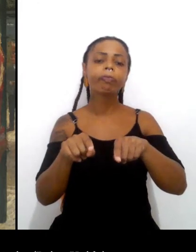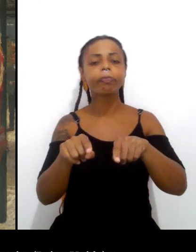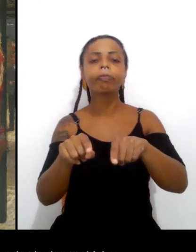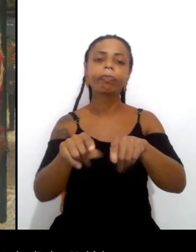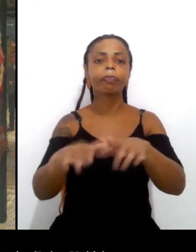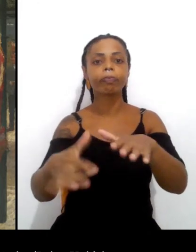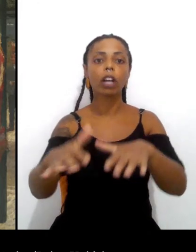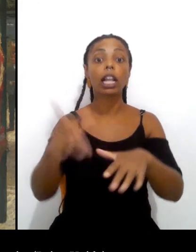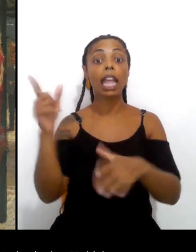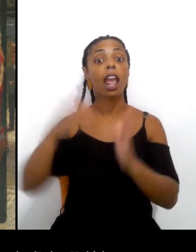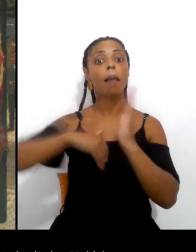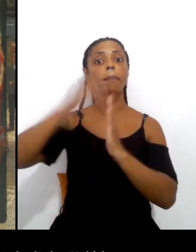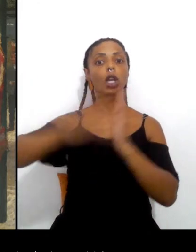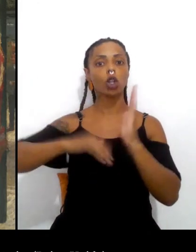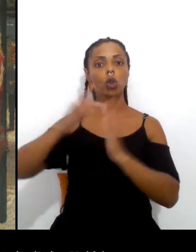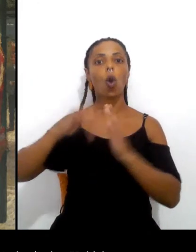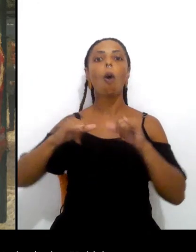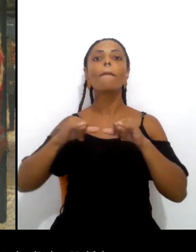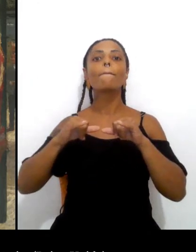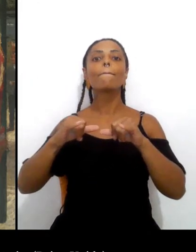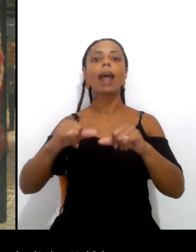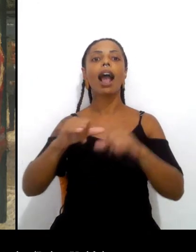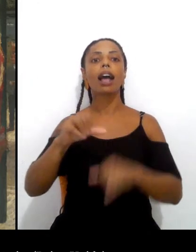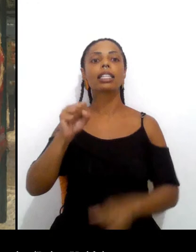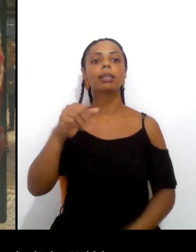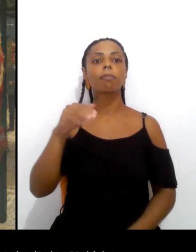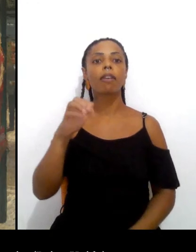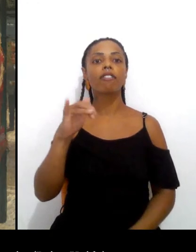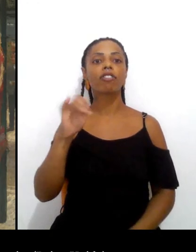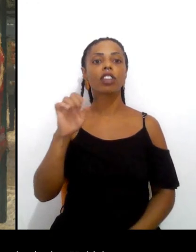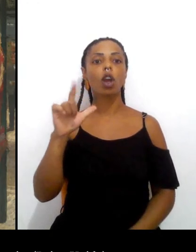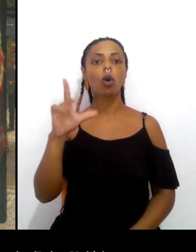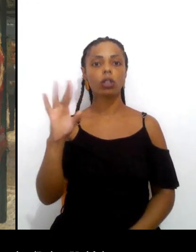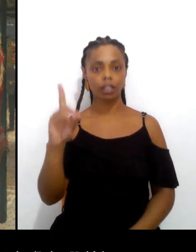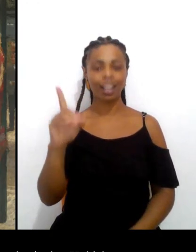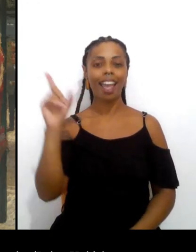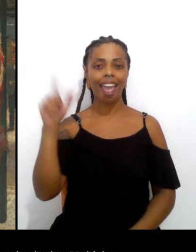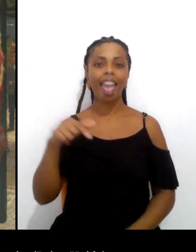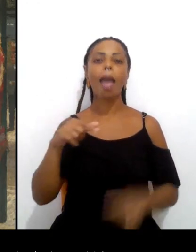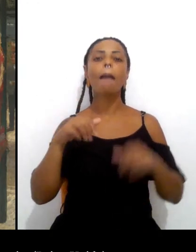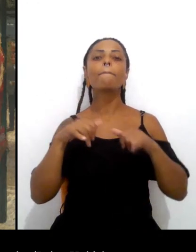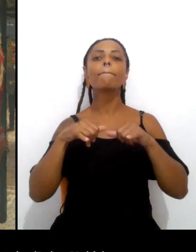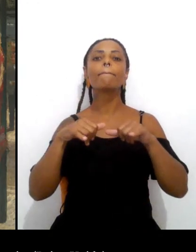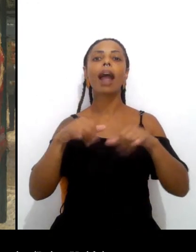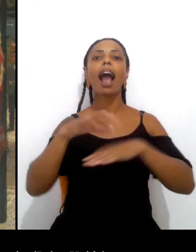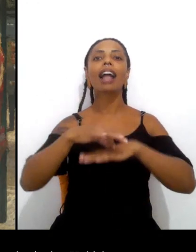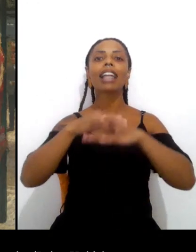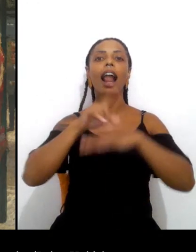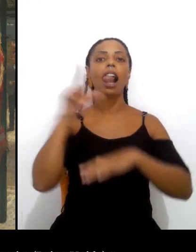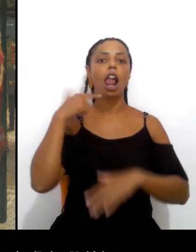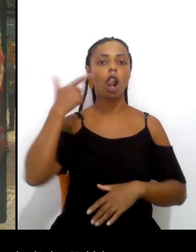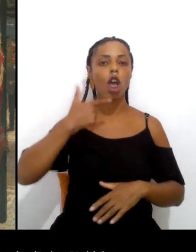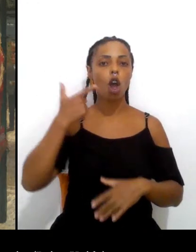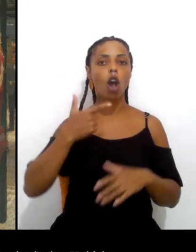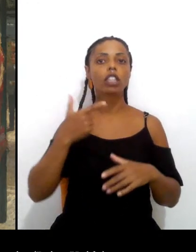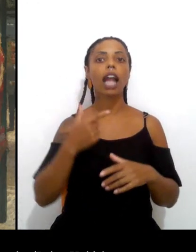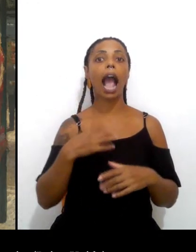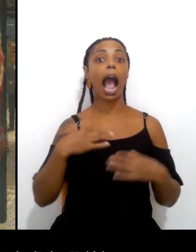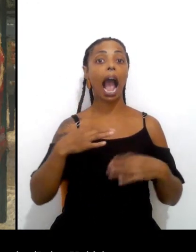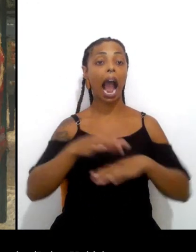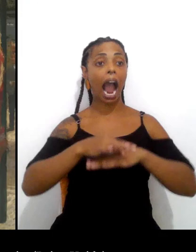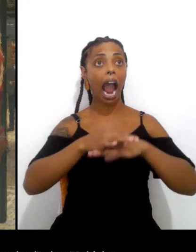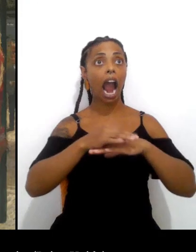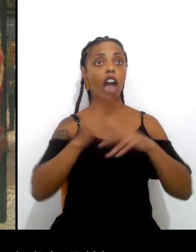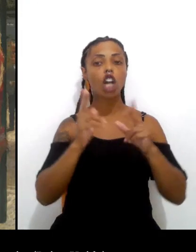mefel que é um mercado de carne lá em Londres é onde os grandes cortes de carnes São cortados e vendidos